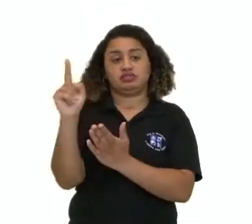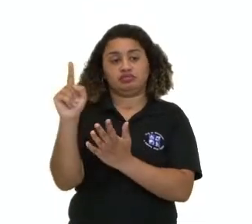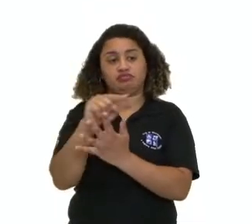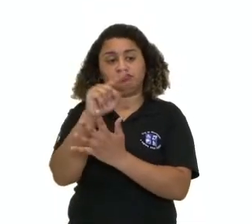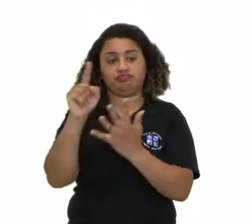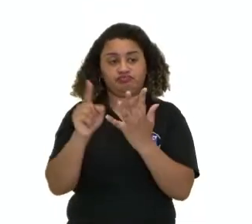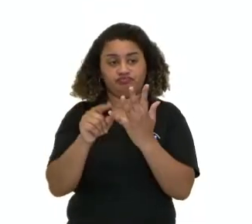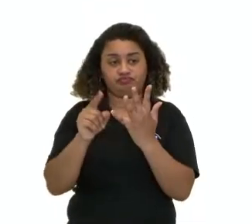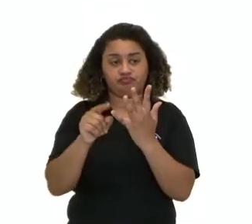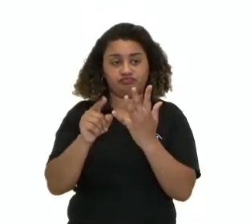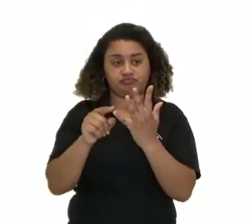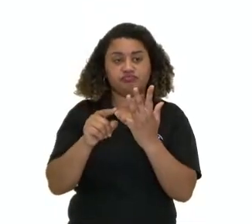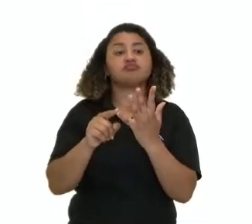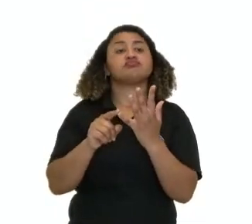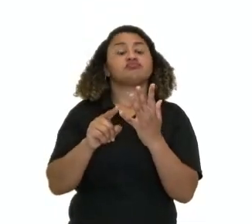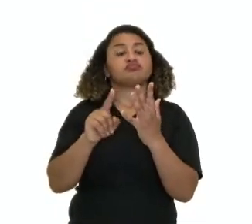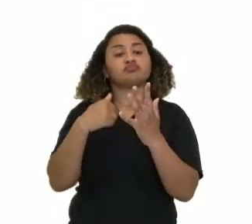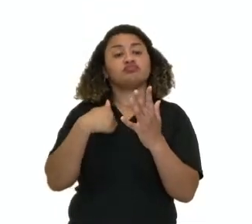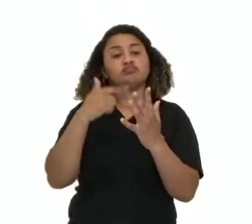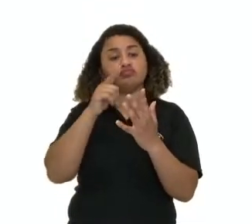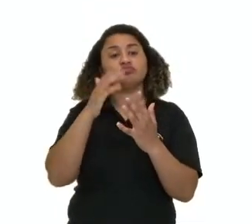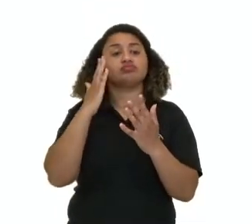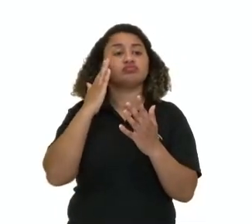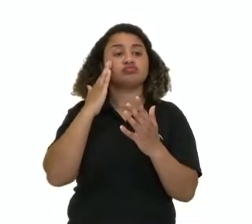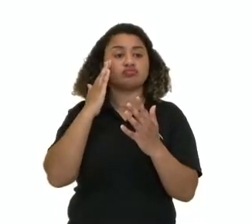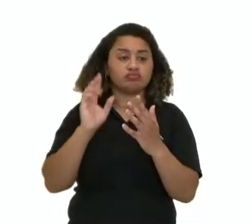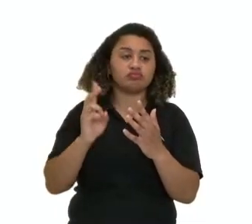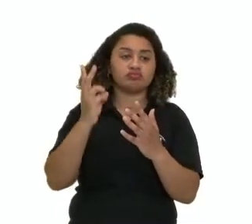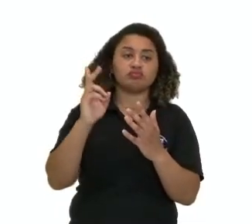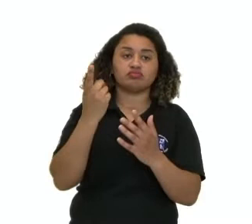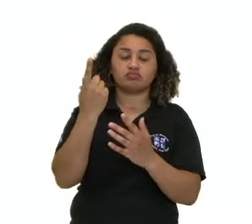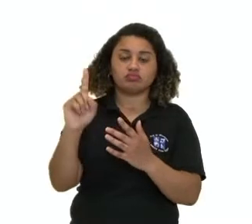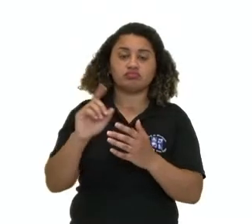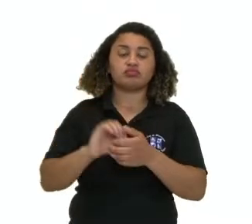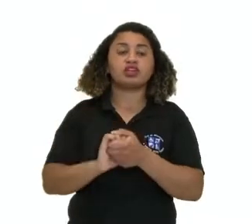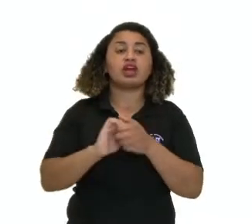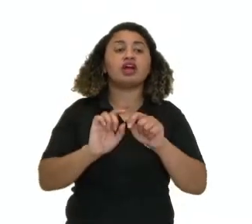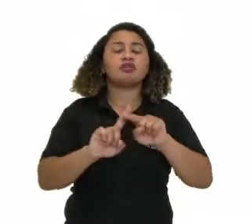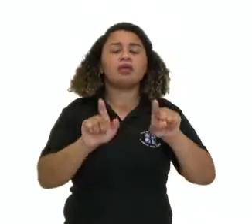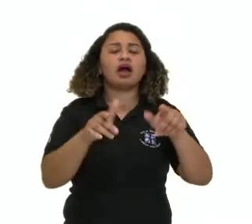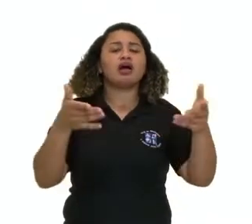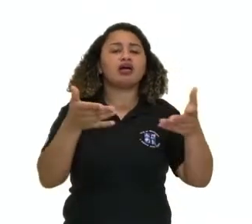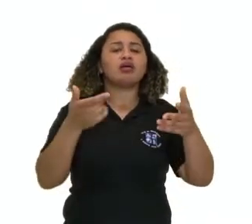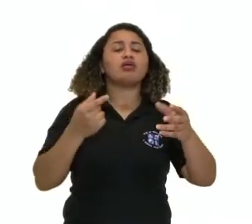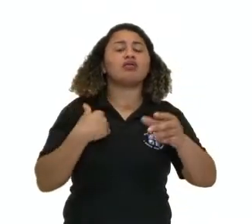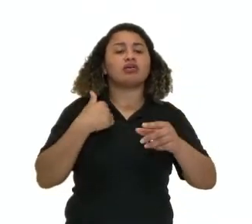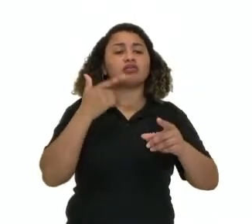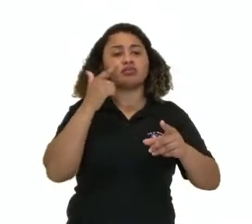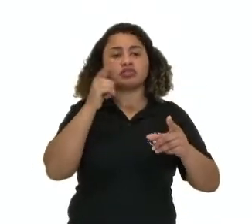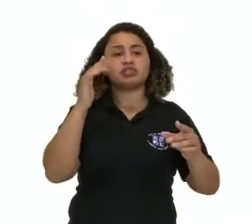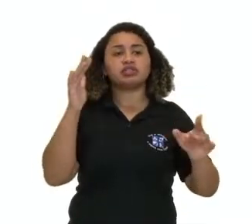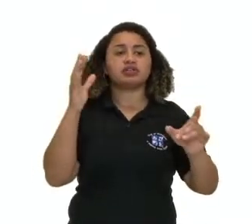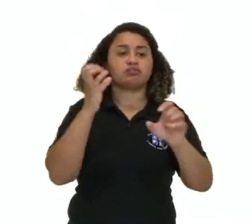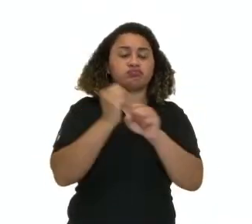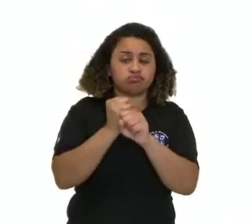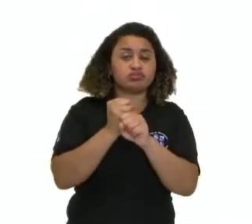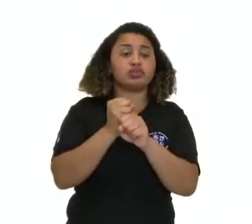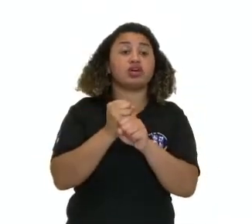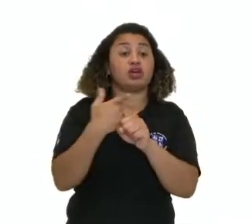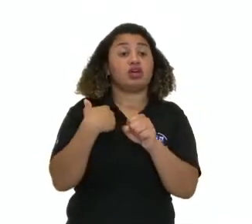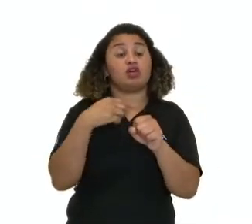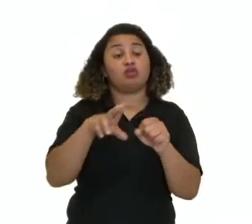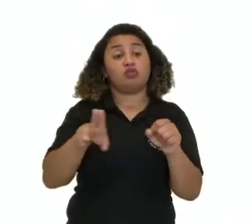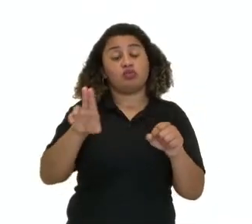1.315, ok? Então, conseguimos o valor da última parcela. Agora, para a gente descobrir o montante, basta a gente aplicar